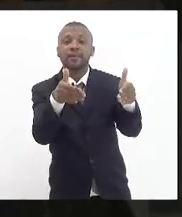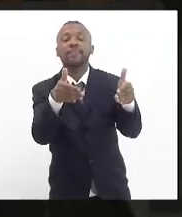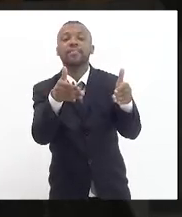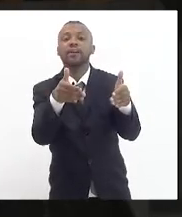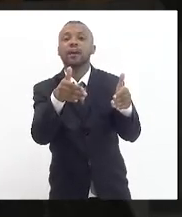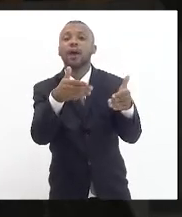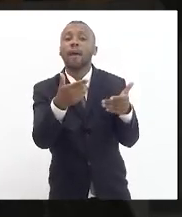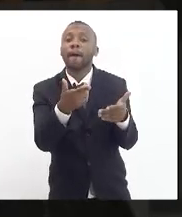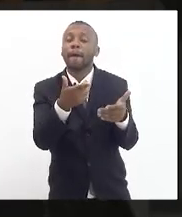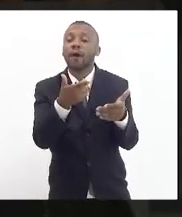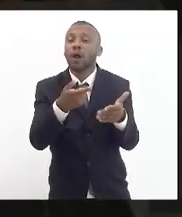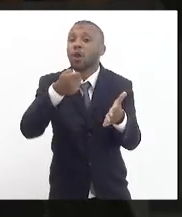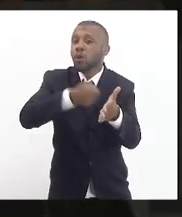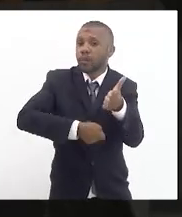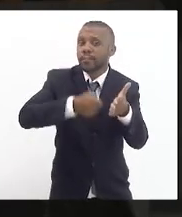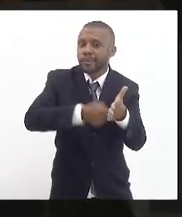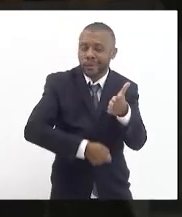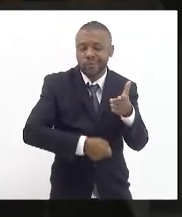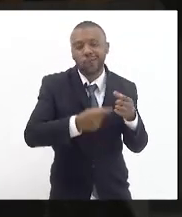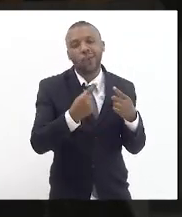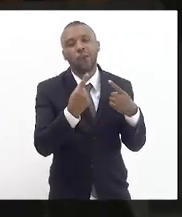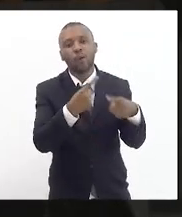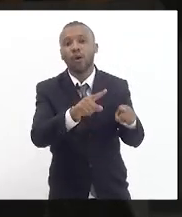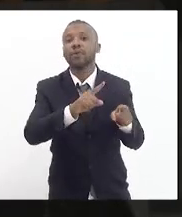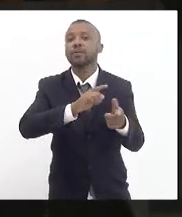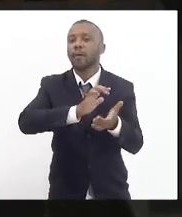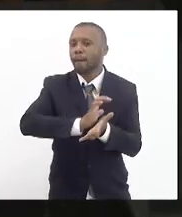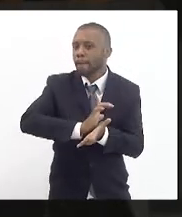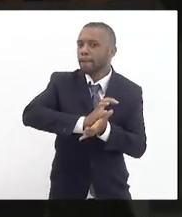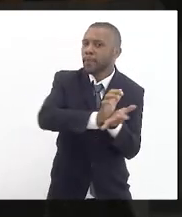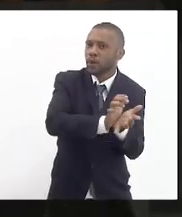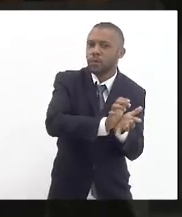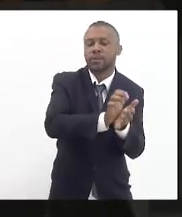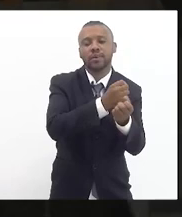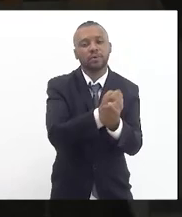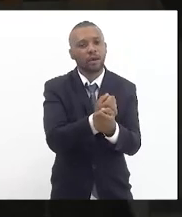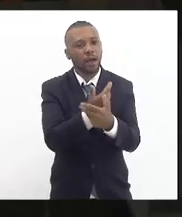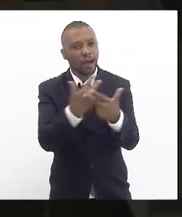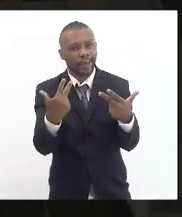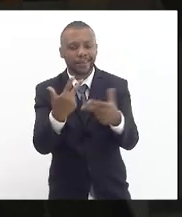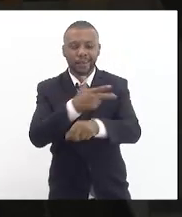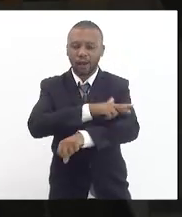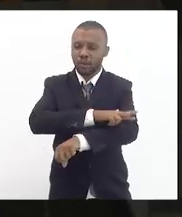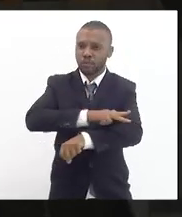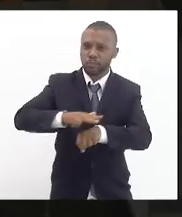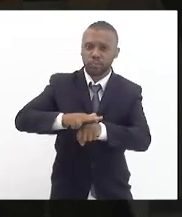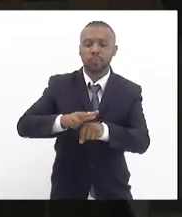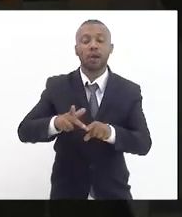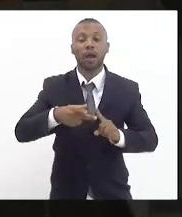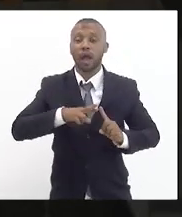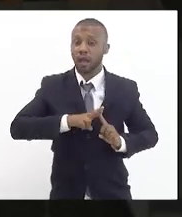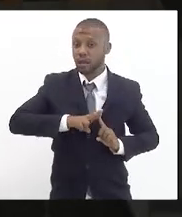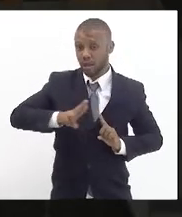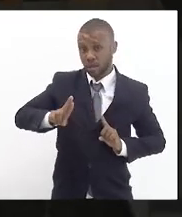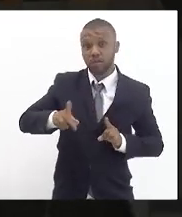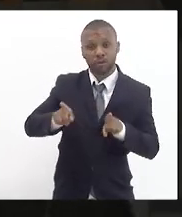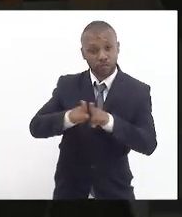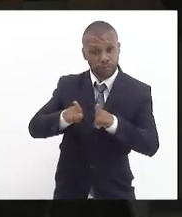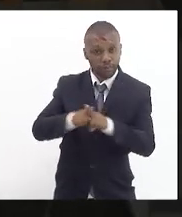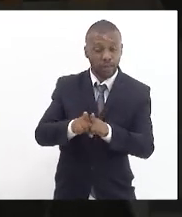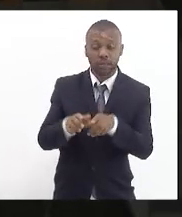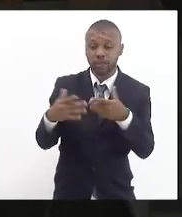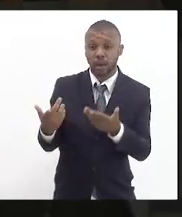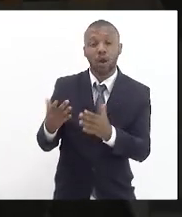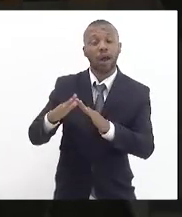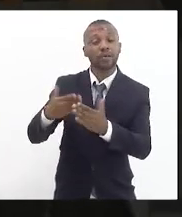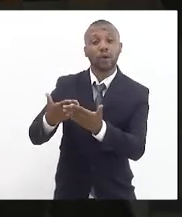quanto preconceito racial e religioso e explorou a escola